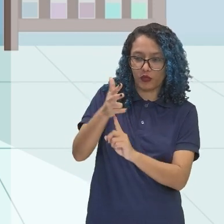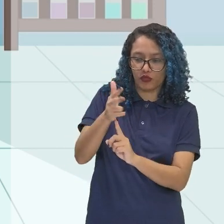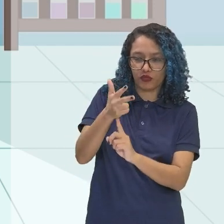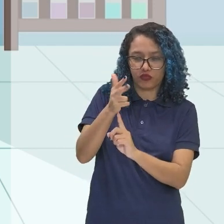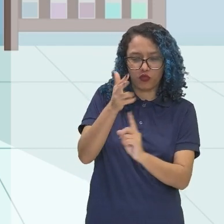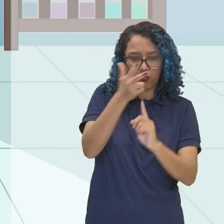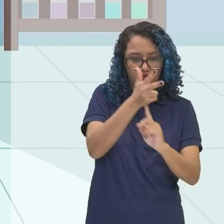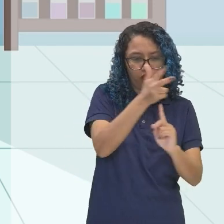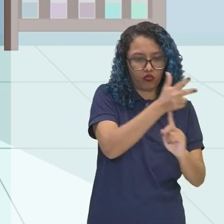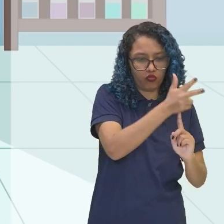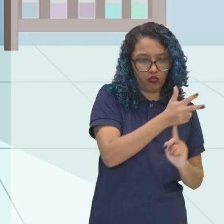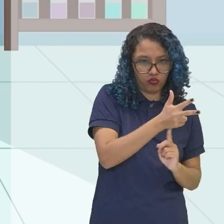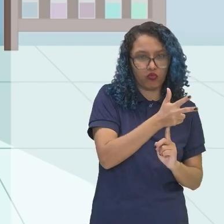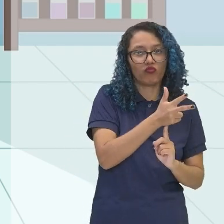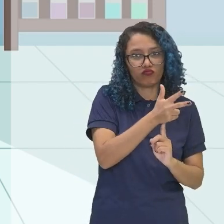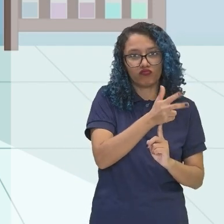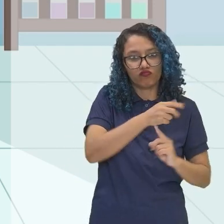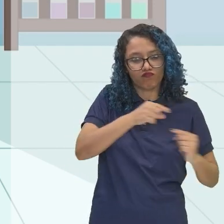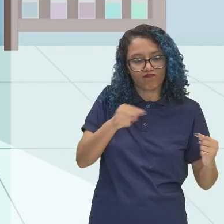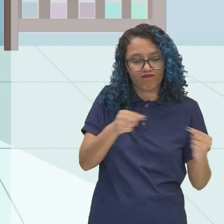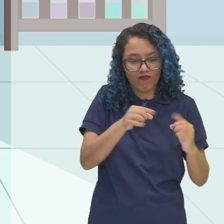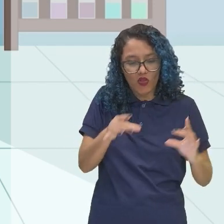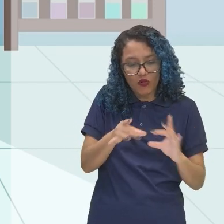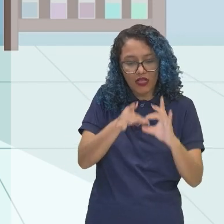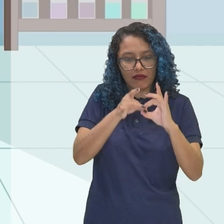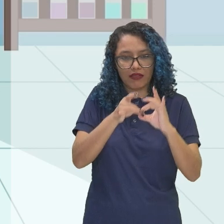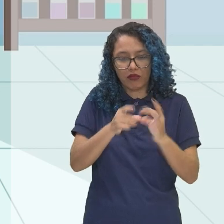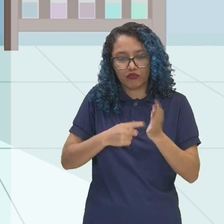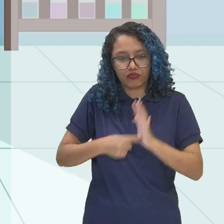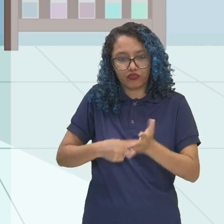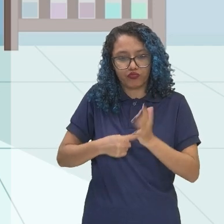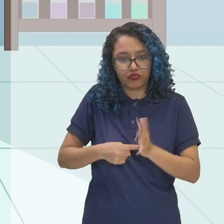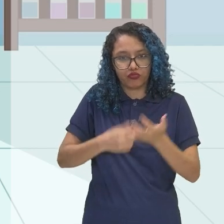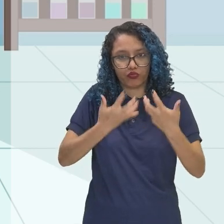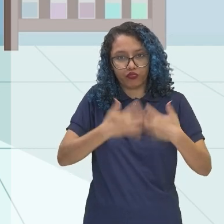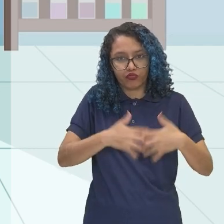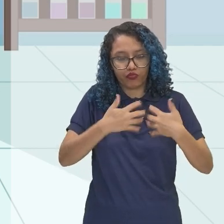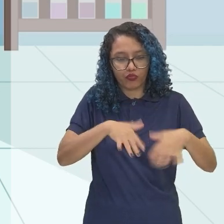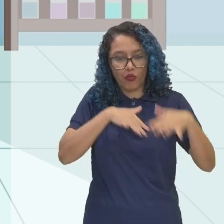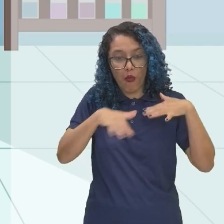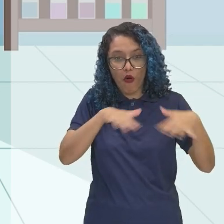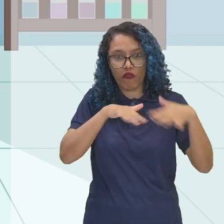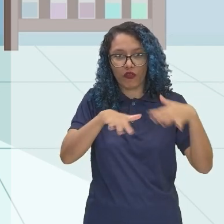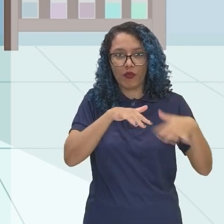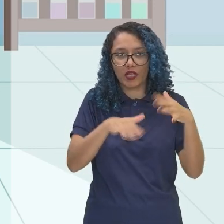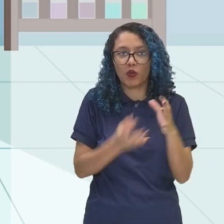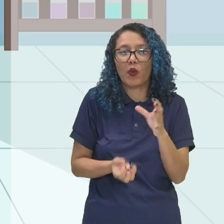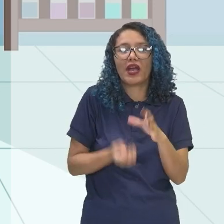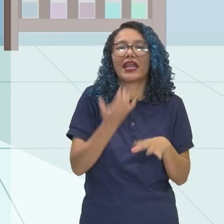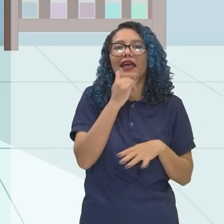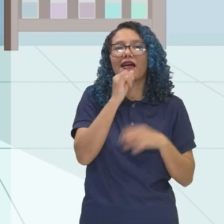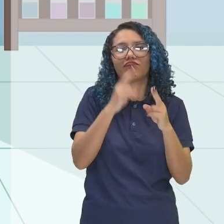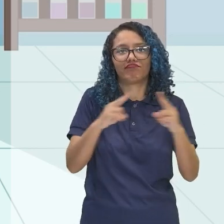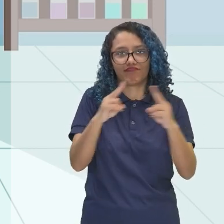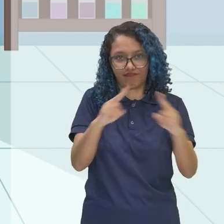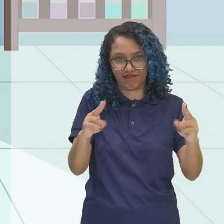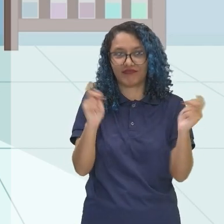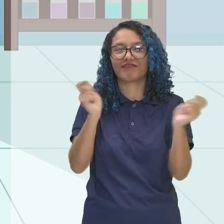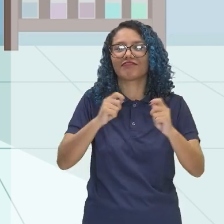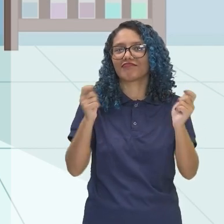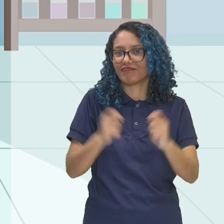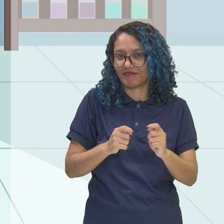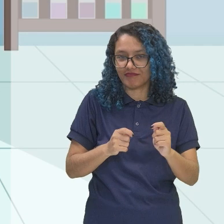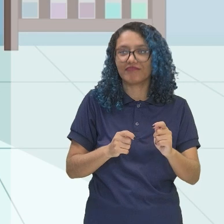conectadas a geradores. Essa movimentação, ela gera eletricidade. A energia